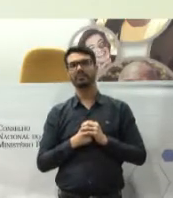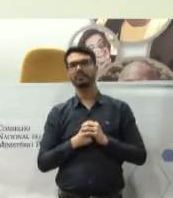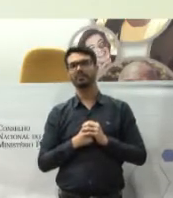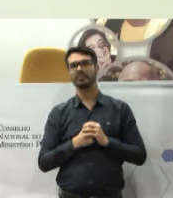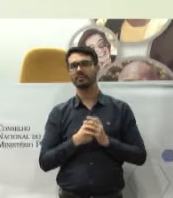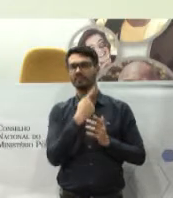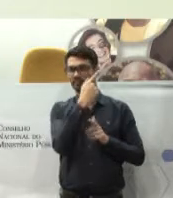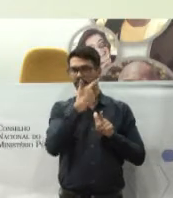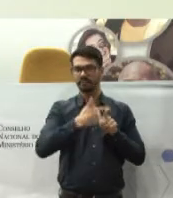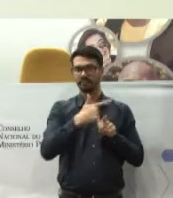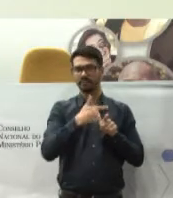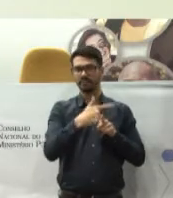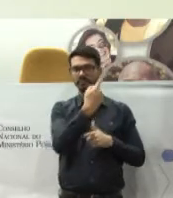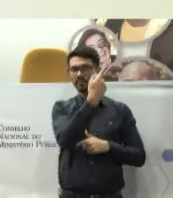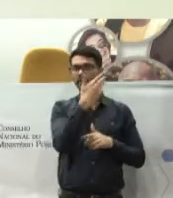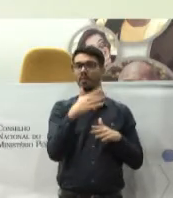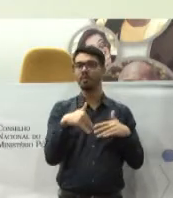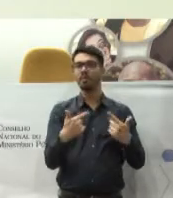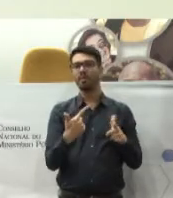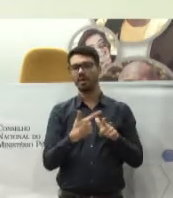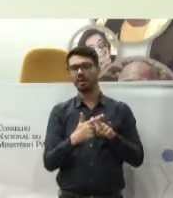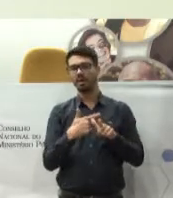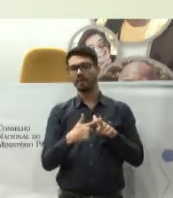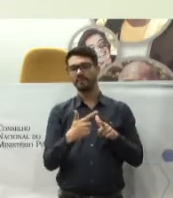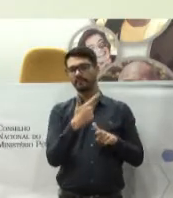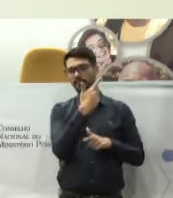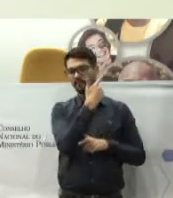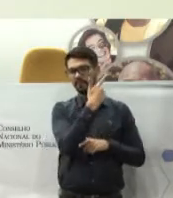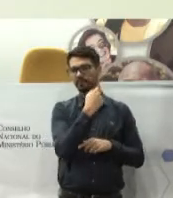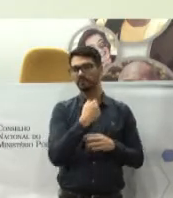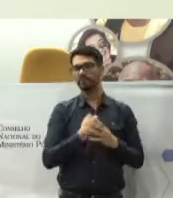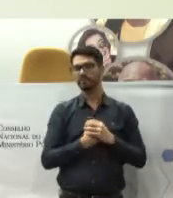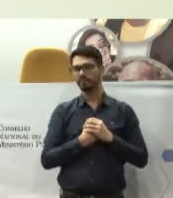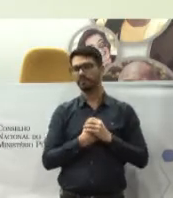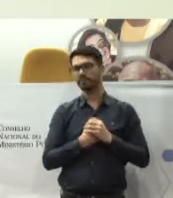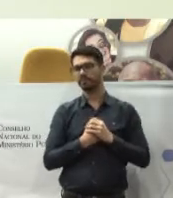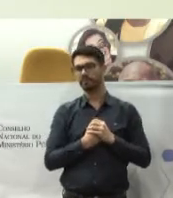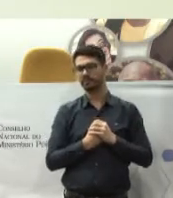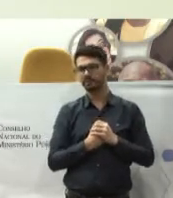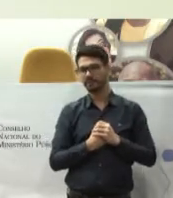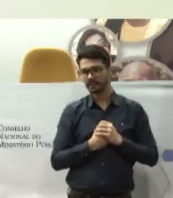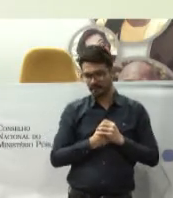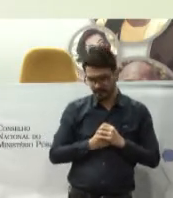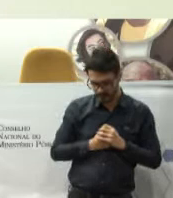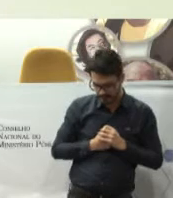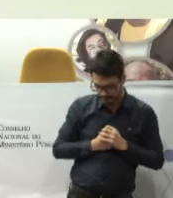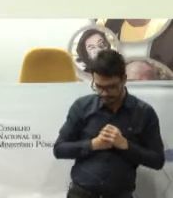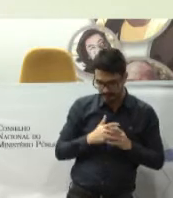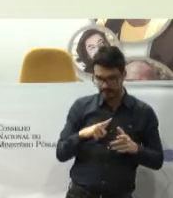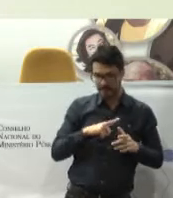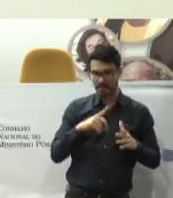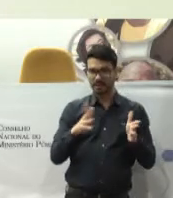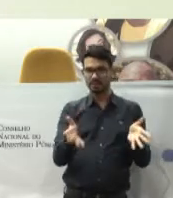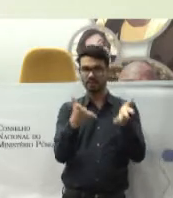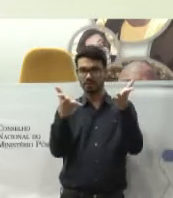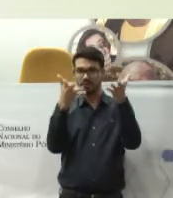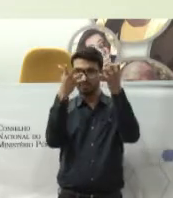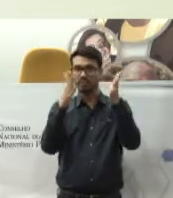Mas há um problema. Qual é o problema? Muito embora se tenha todo esse estímulo às ações